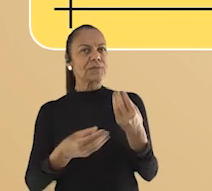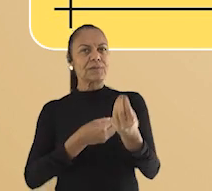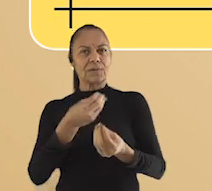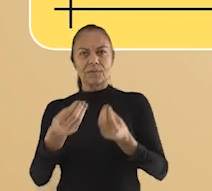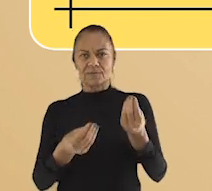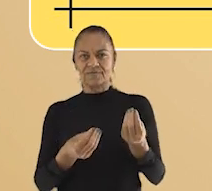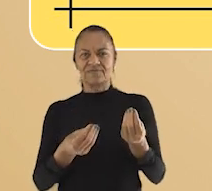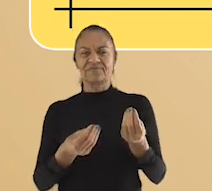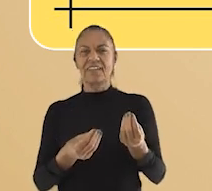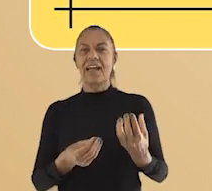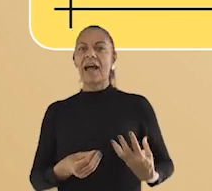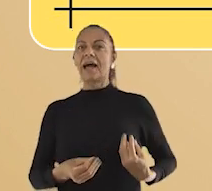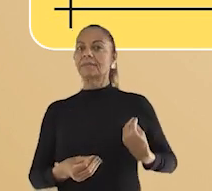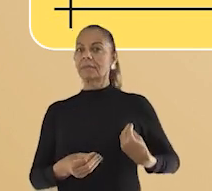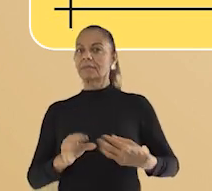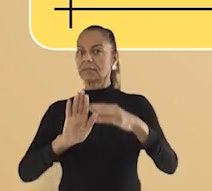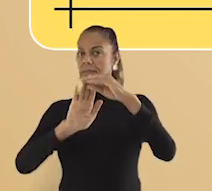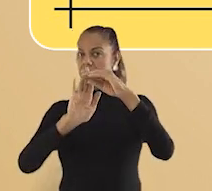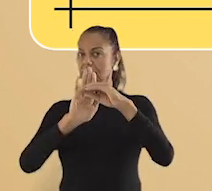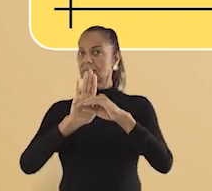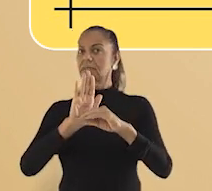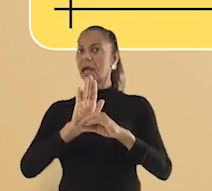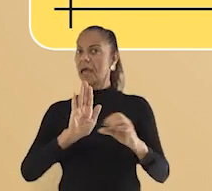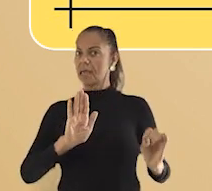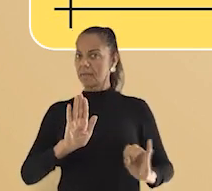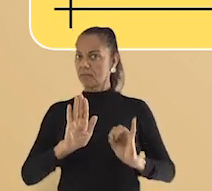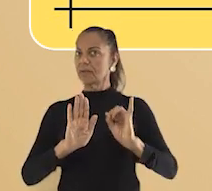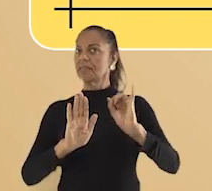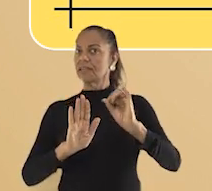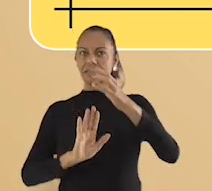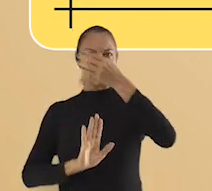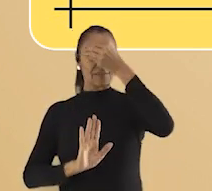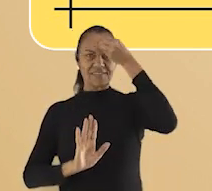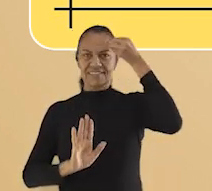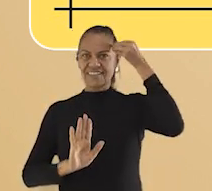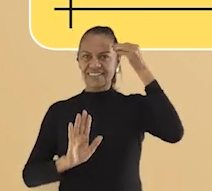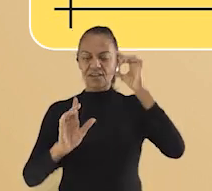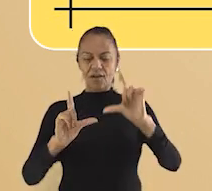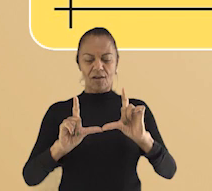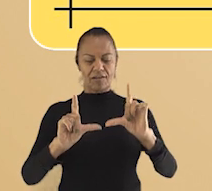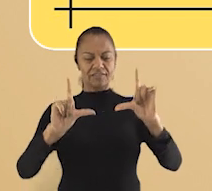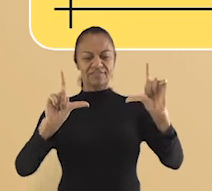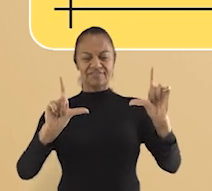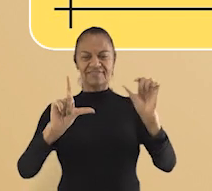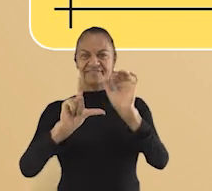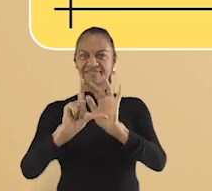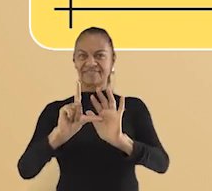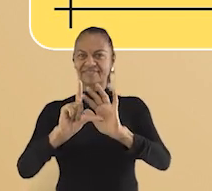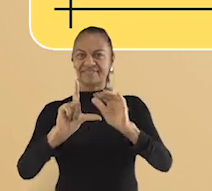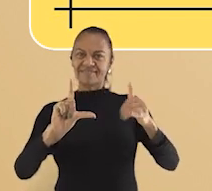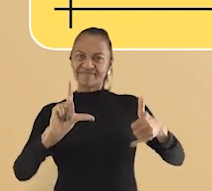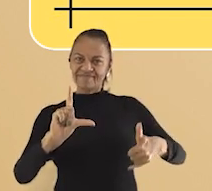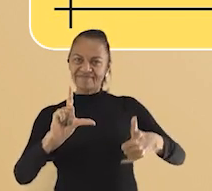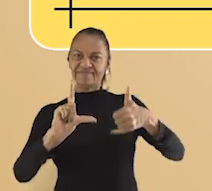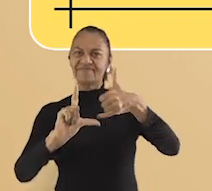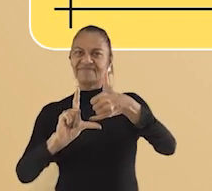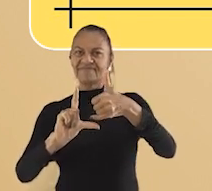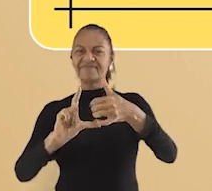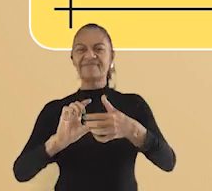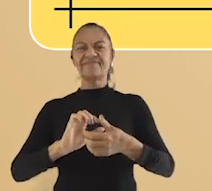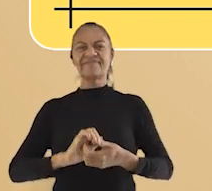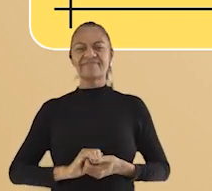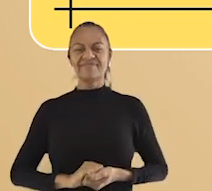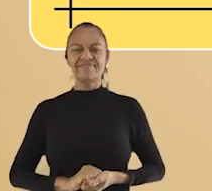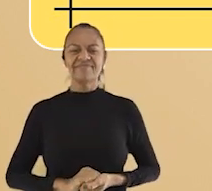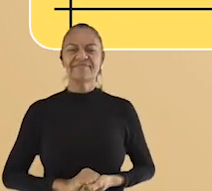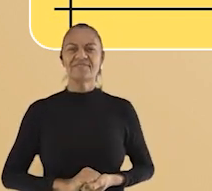de hoje. Sua presença é importante para a gente. Para isso, é só apontar a câmera do seu celular para o QR Code que está aparecendo